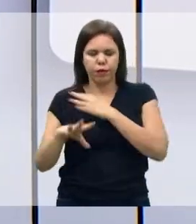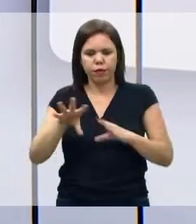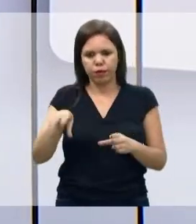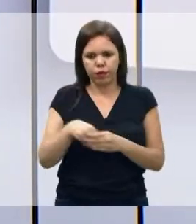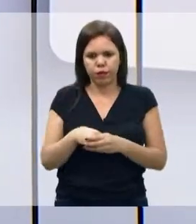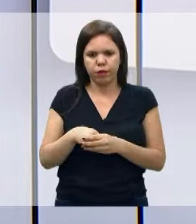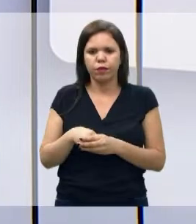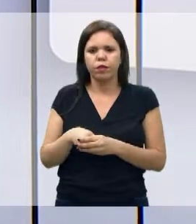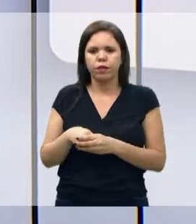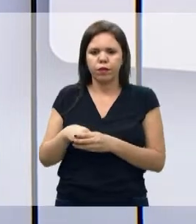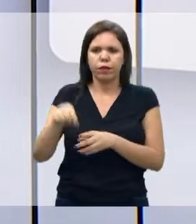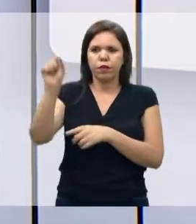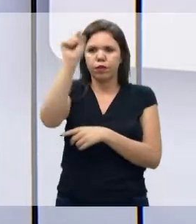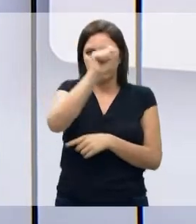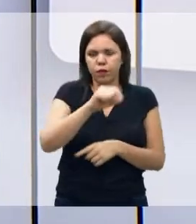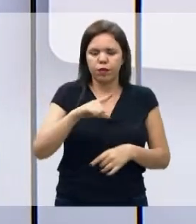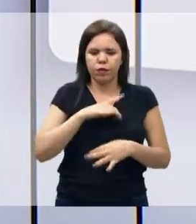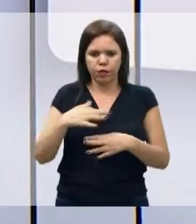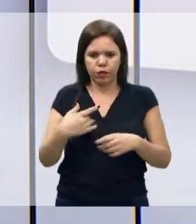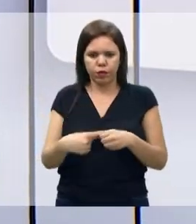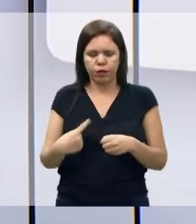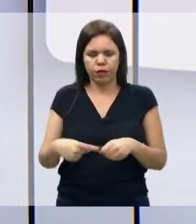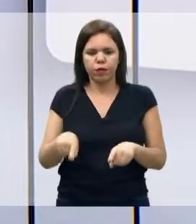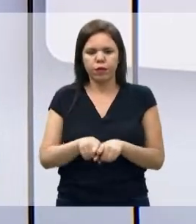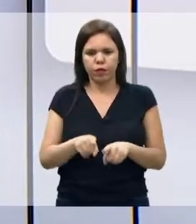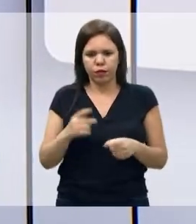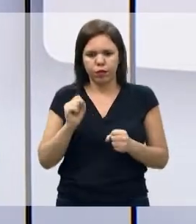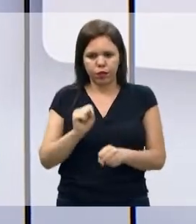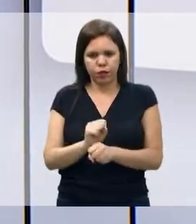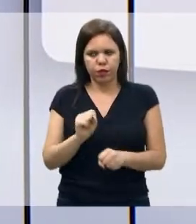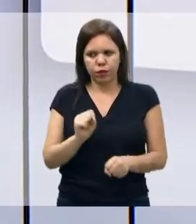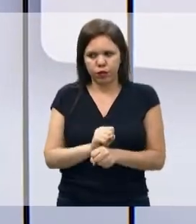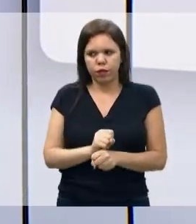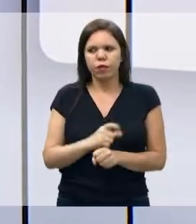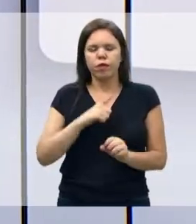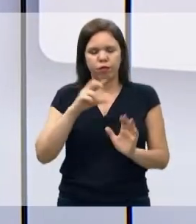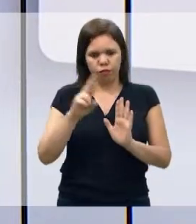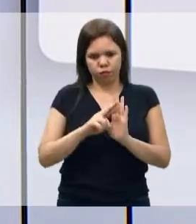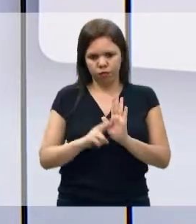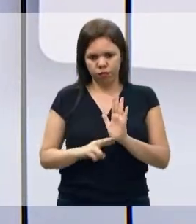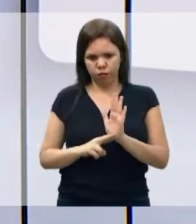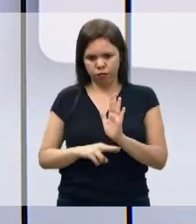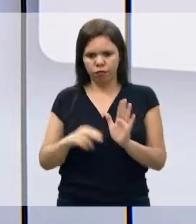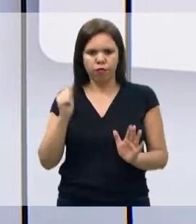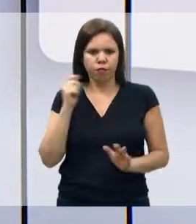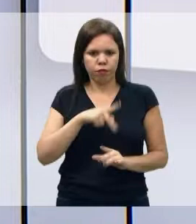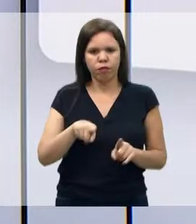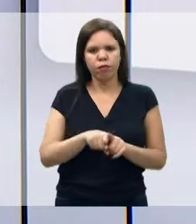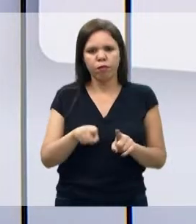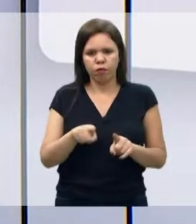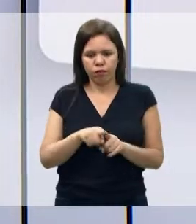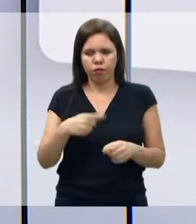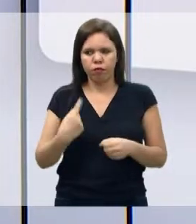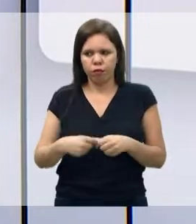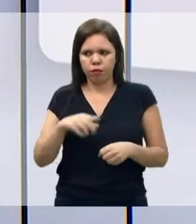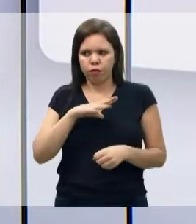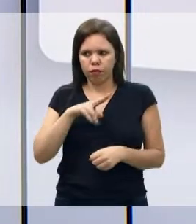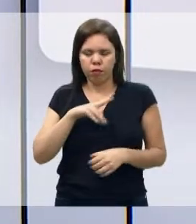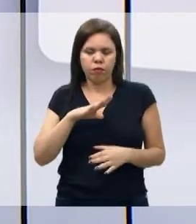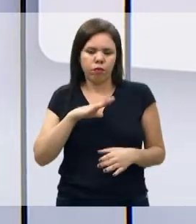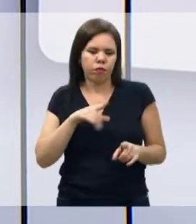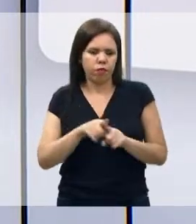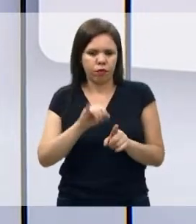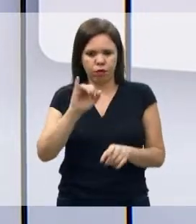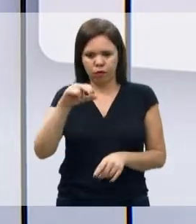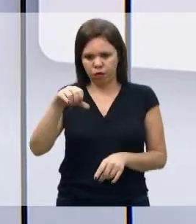estados e municípios, e é o que a gente está esperando. Nós temos aqui um regime de previdência, não só municipal, mas também do INSS, que nós